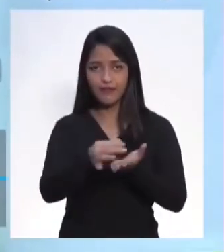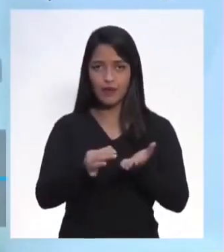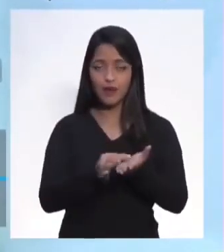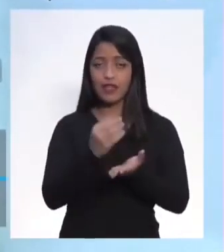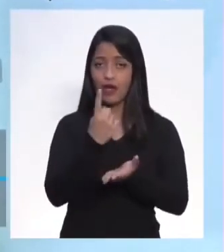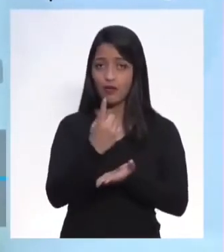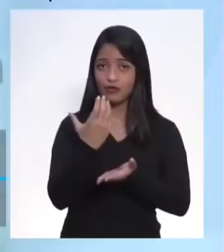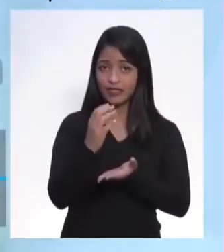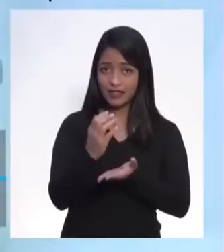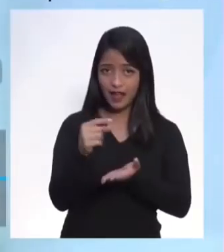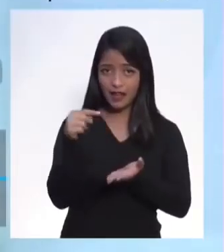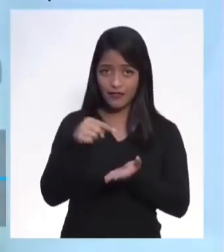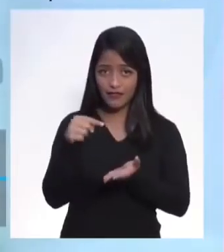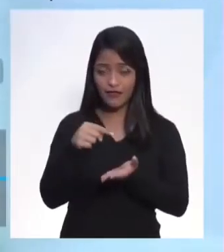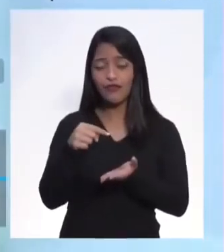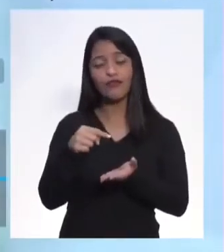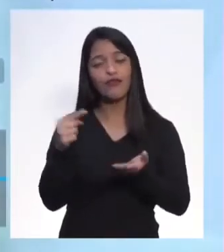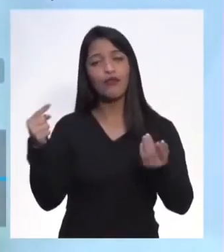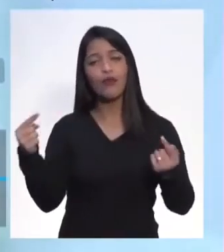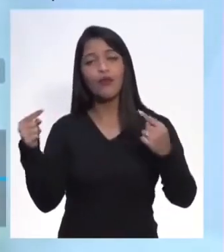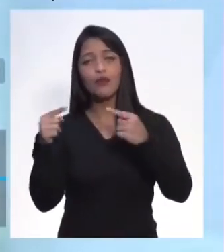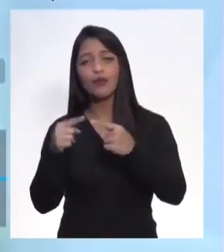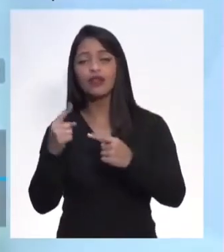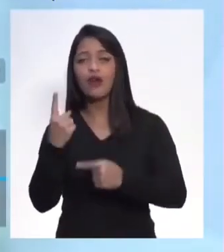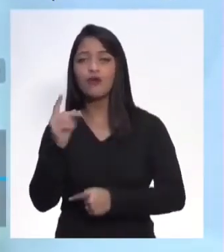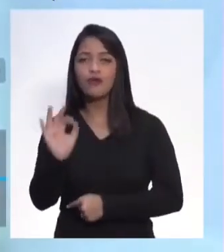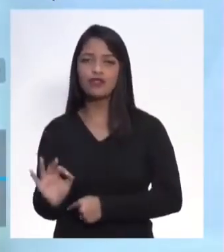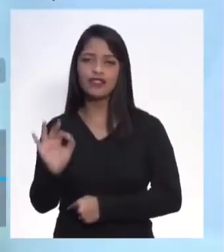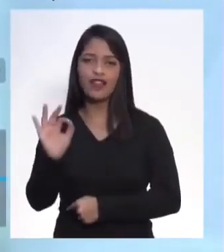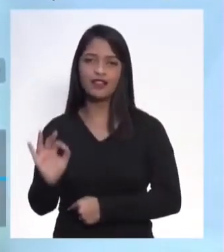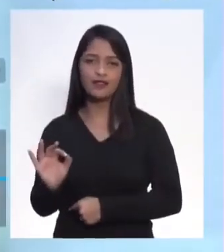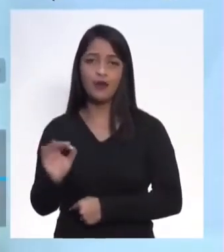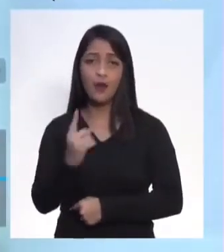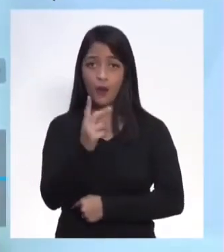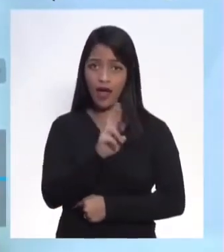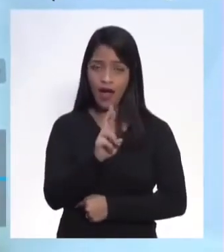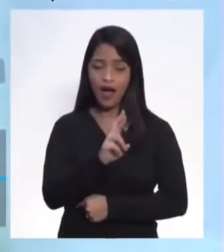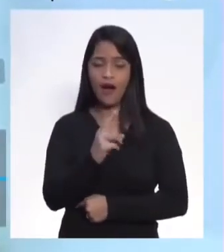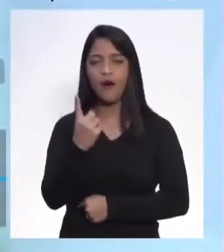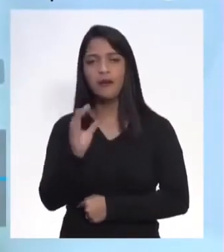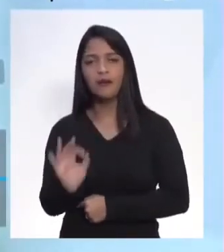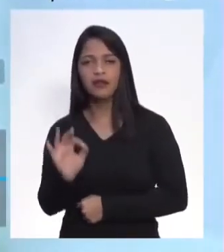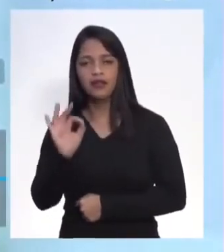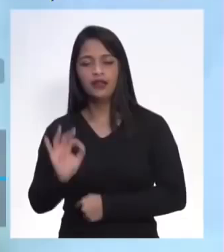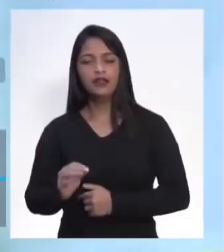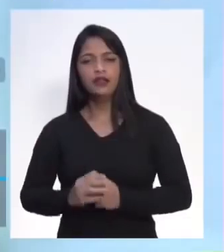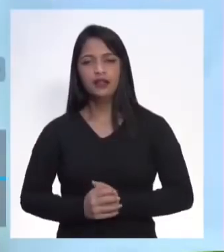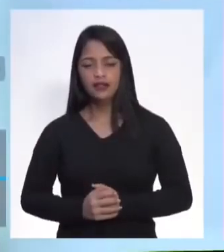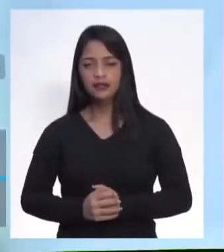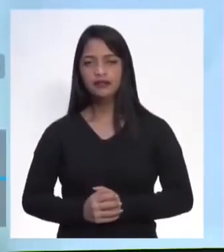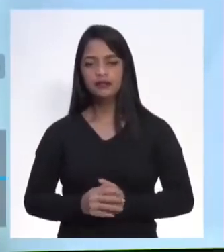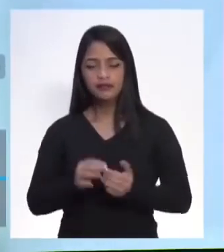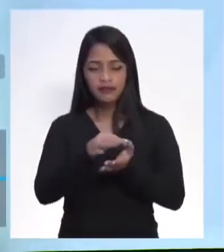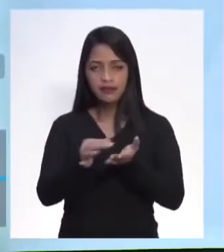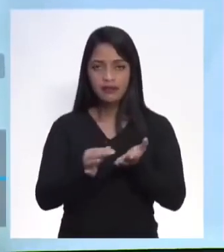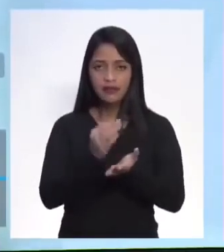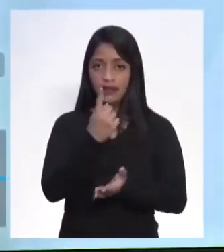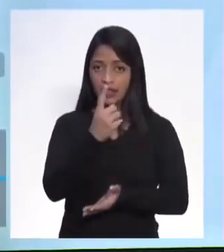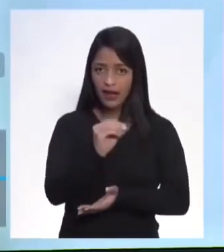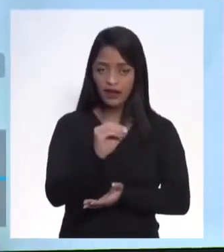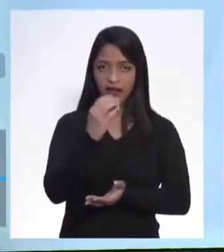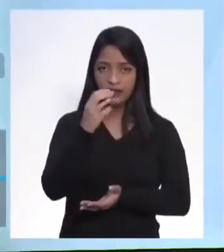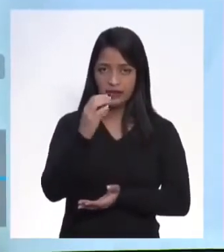de 1 centavo, ela representa 1% de R$1. A moeda de 10 centavos, né, Alessandra? Ela